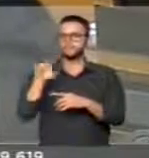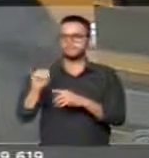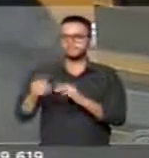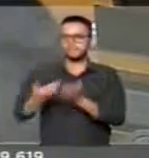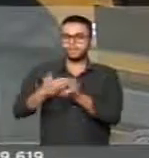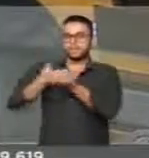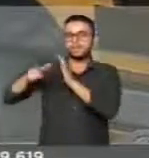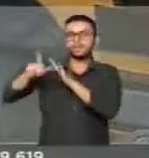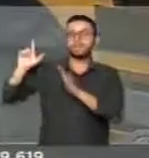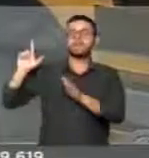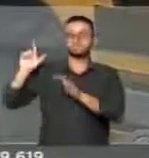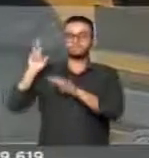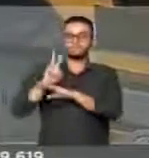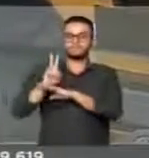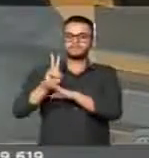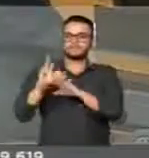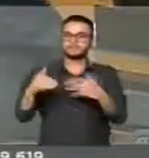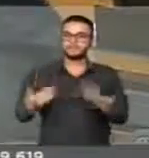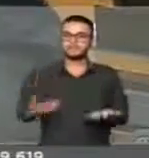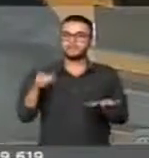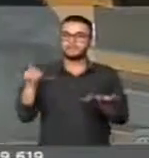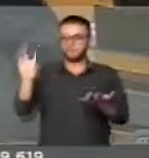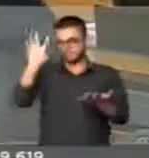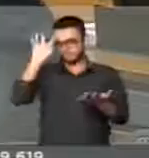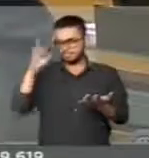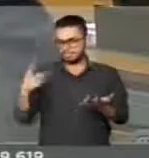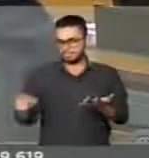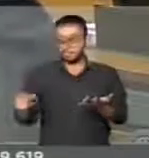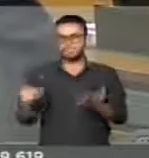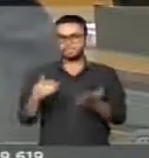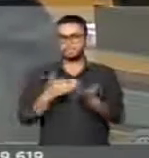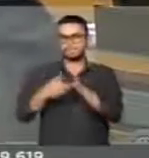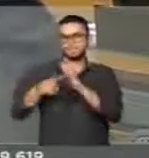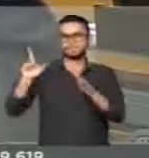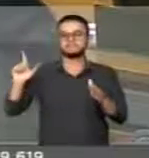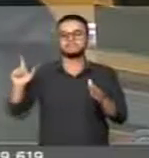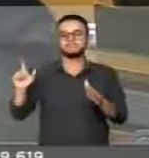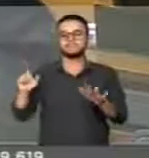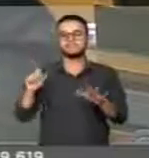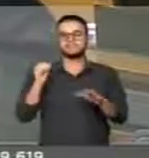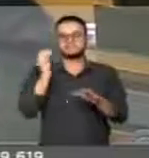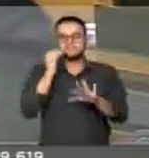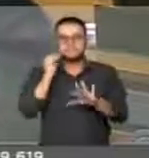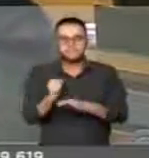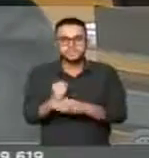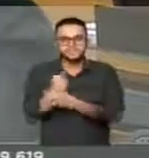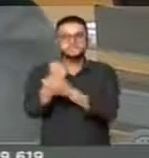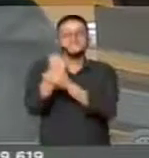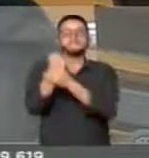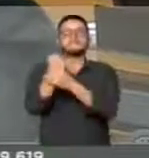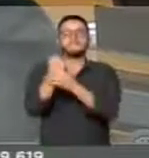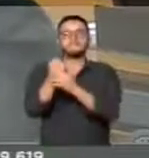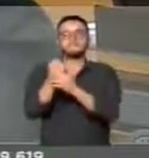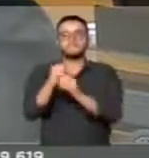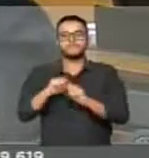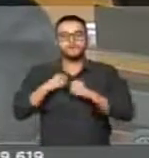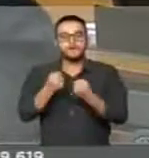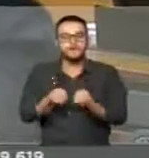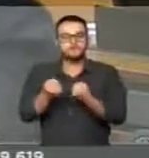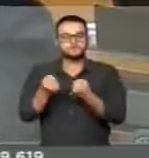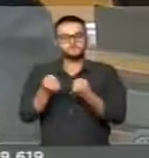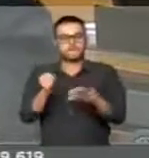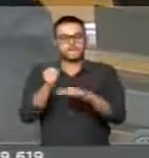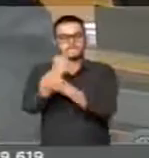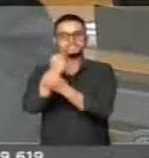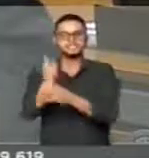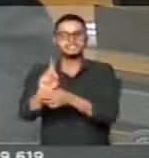antecipar, aí sim, num esforço de garantir que não se investigasse,